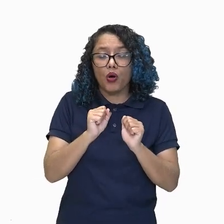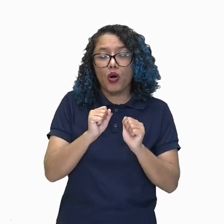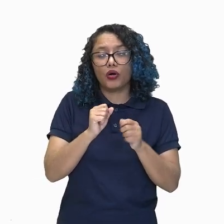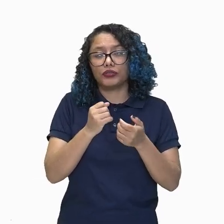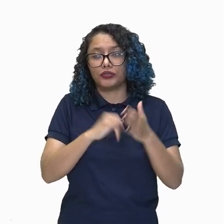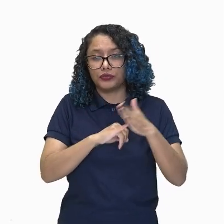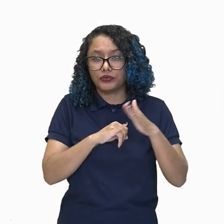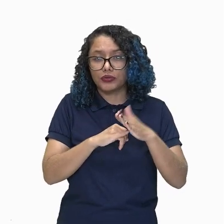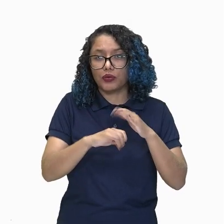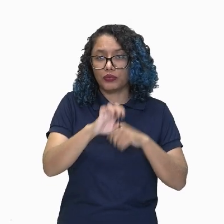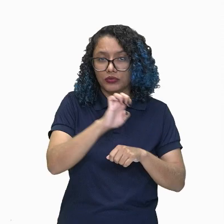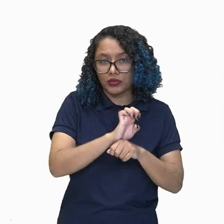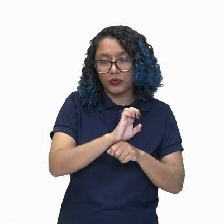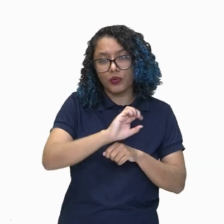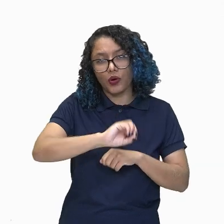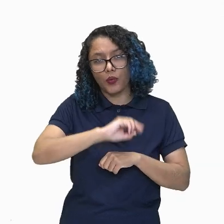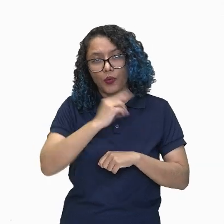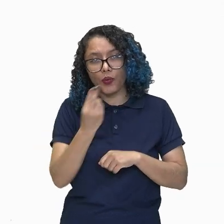ou